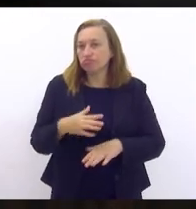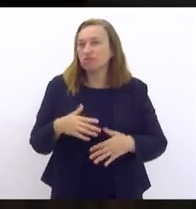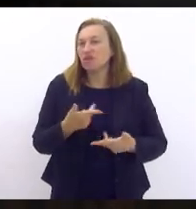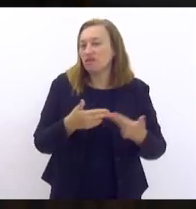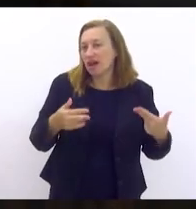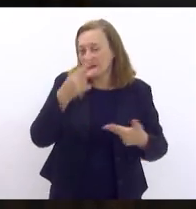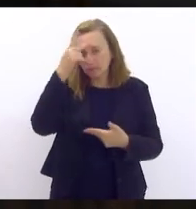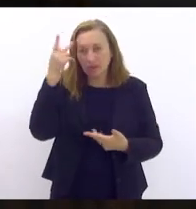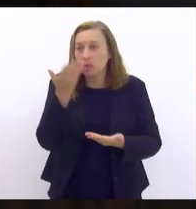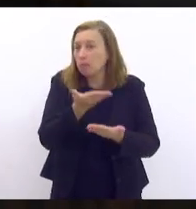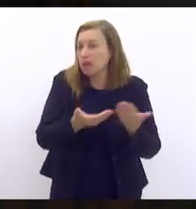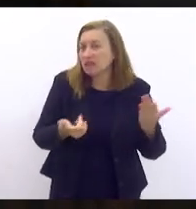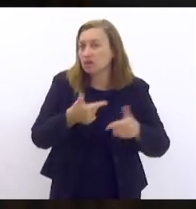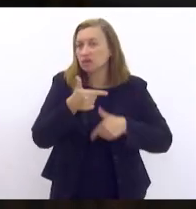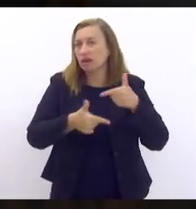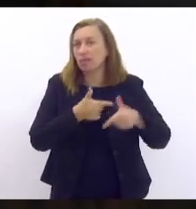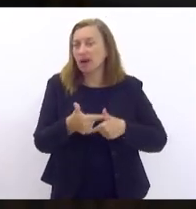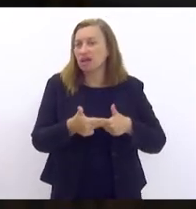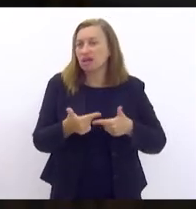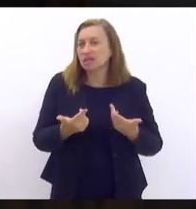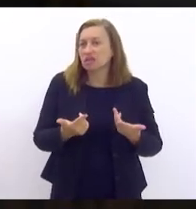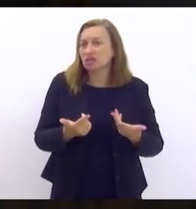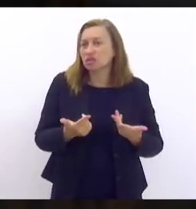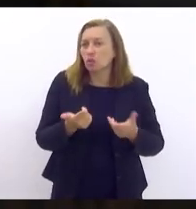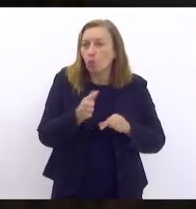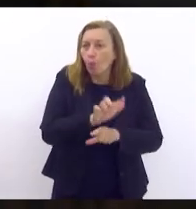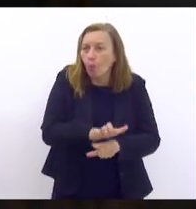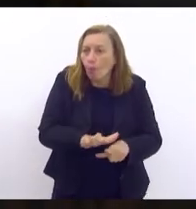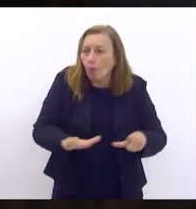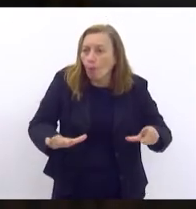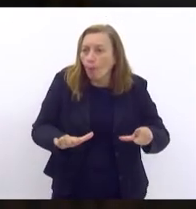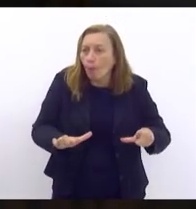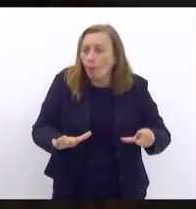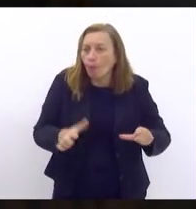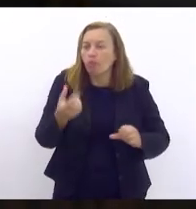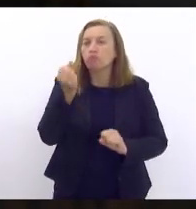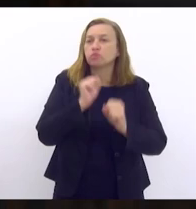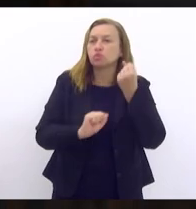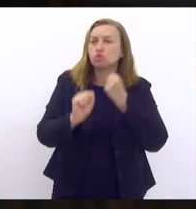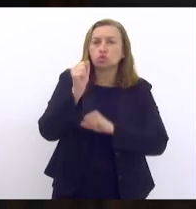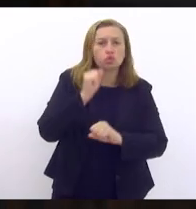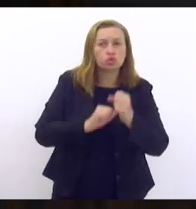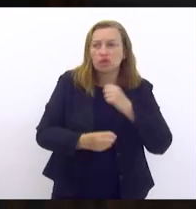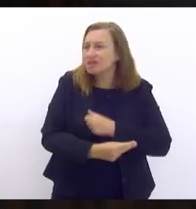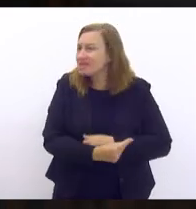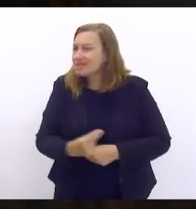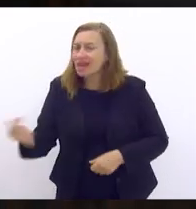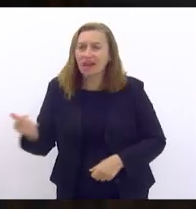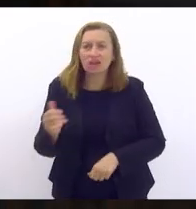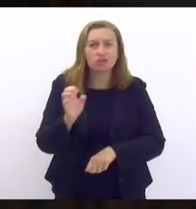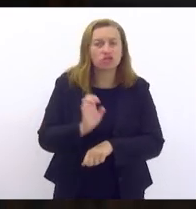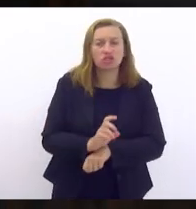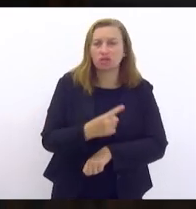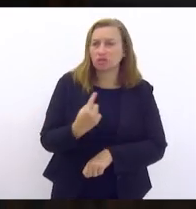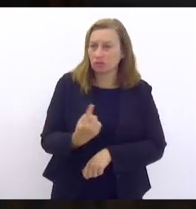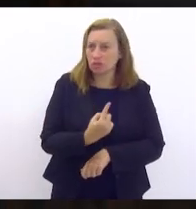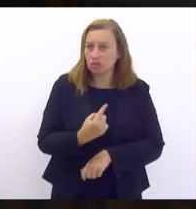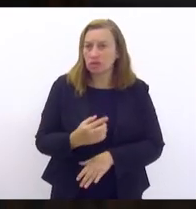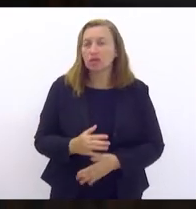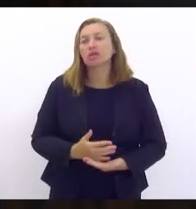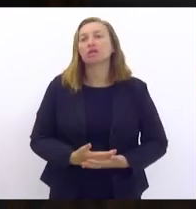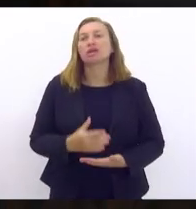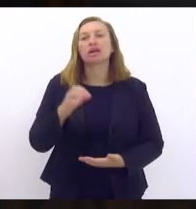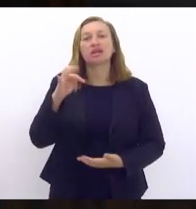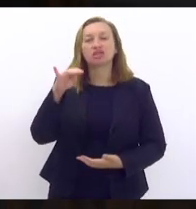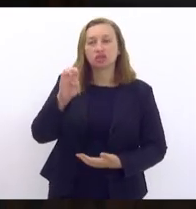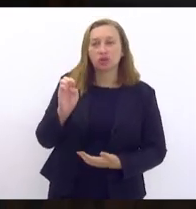gente ficou desempregada com essa essa evasão aí das Indústrias que saíram do nosso estado e aí